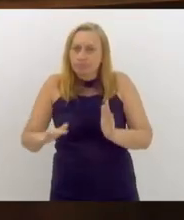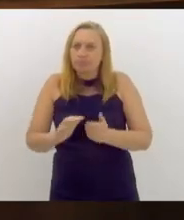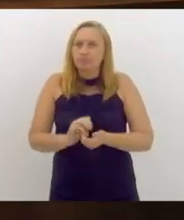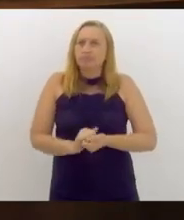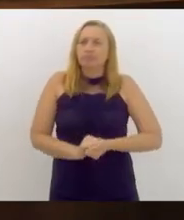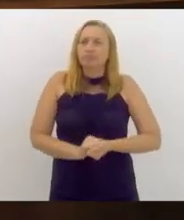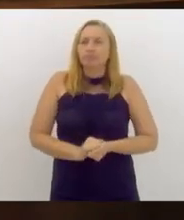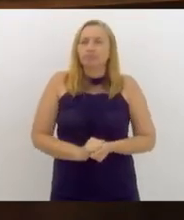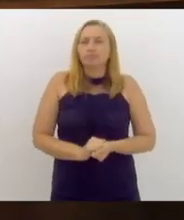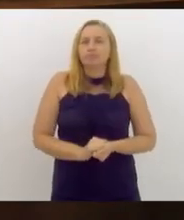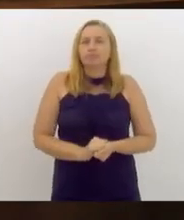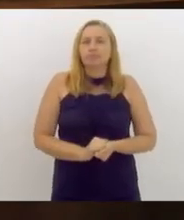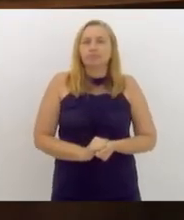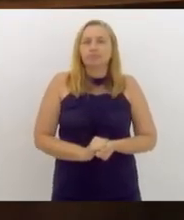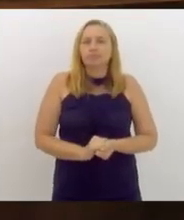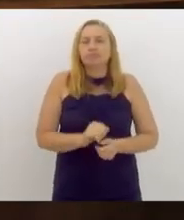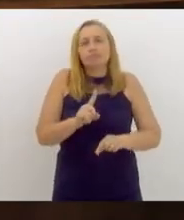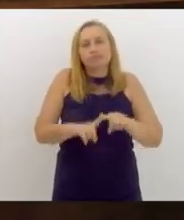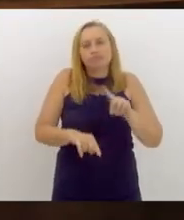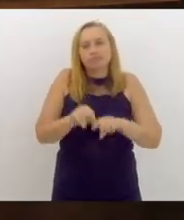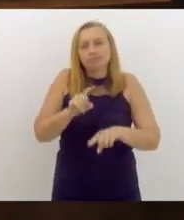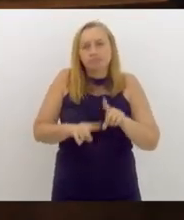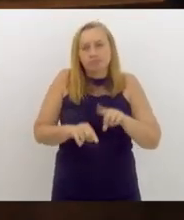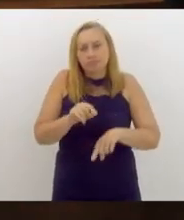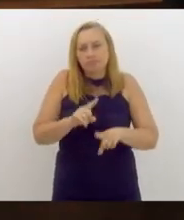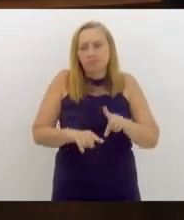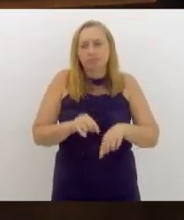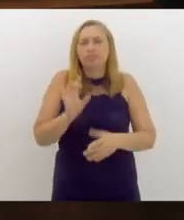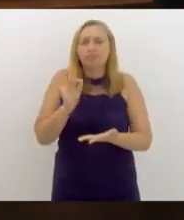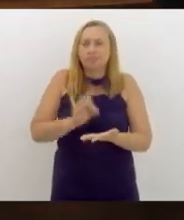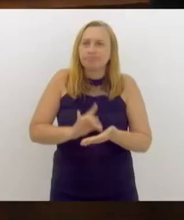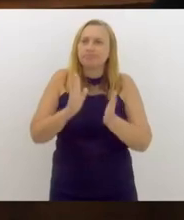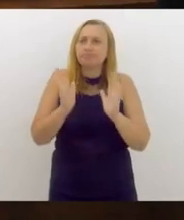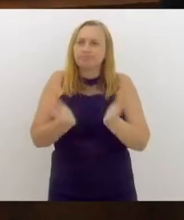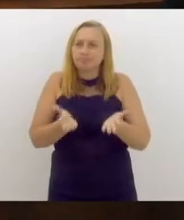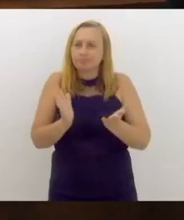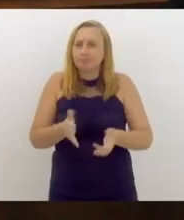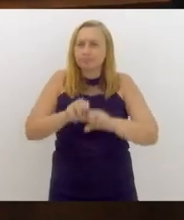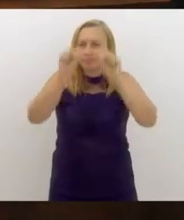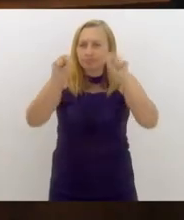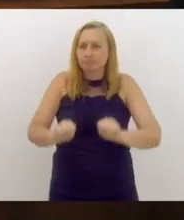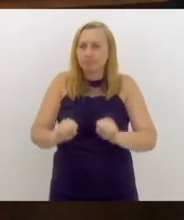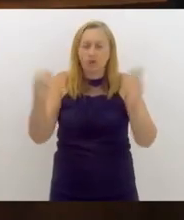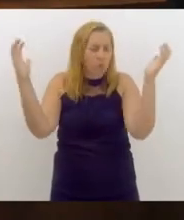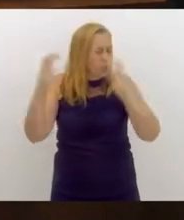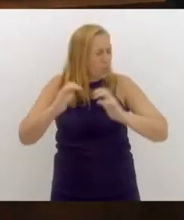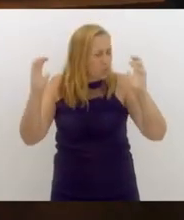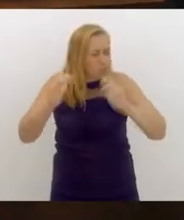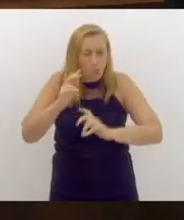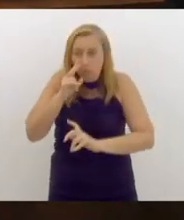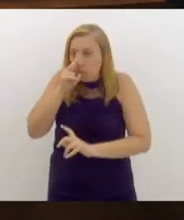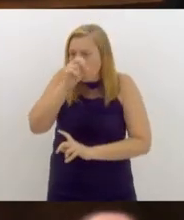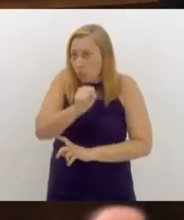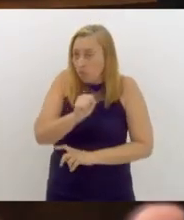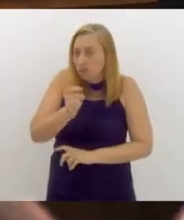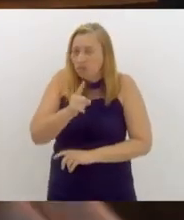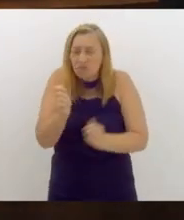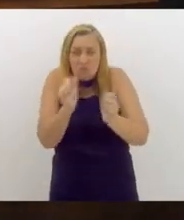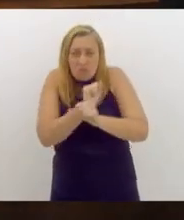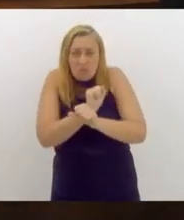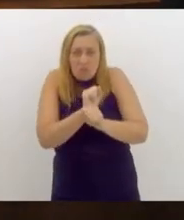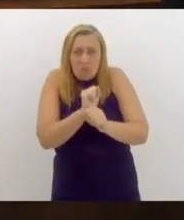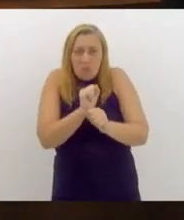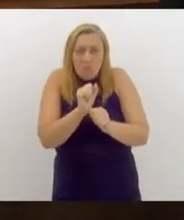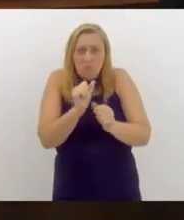de equipamentos para a realidade atual dos sistemas de chuva, que estão muito intensos. Não é possível a